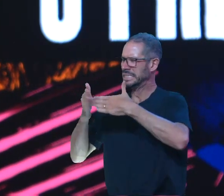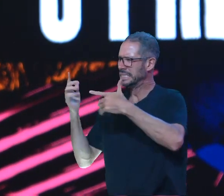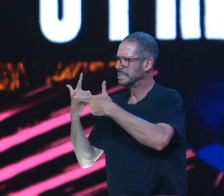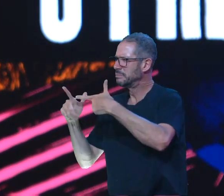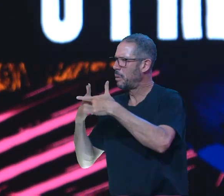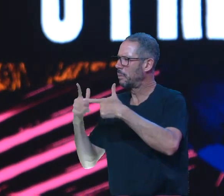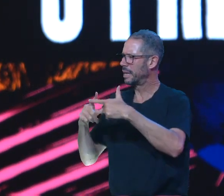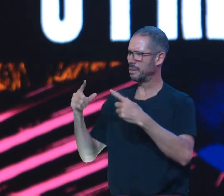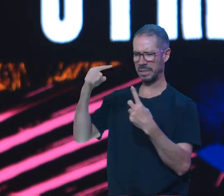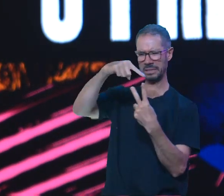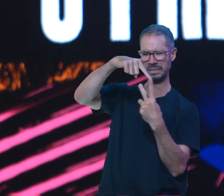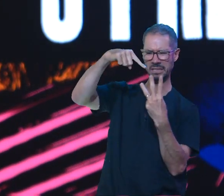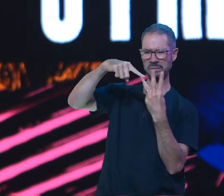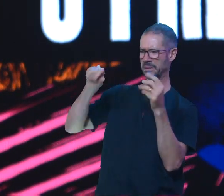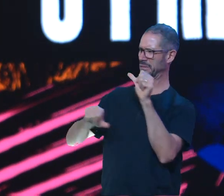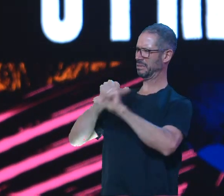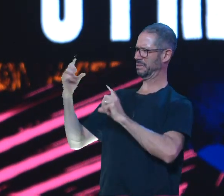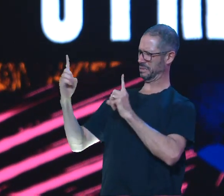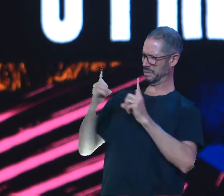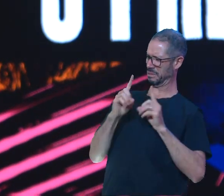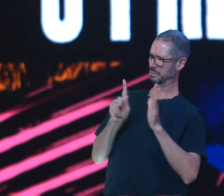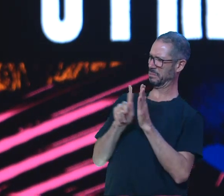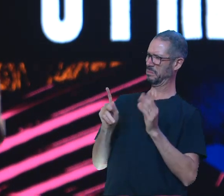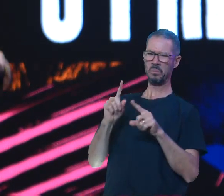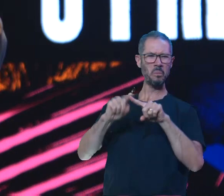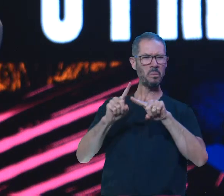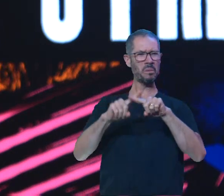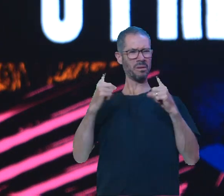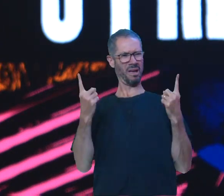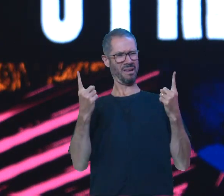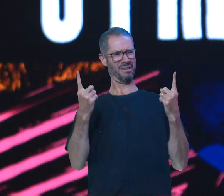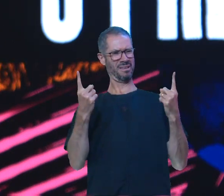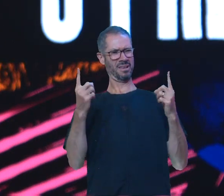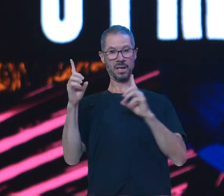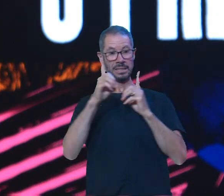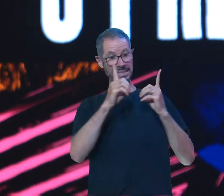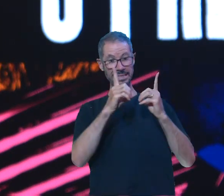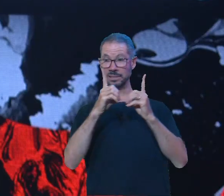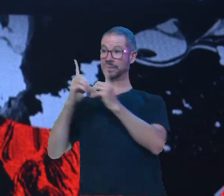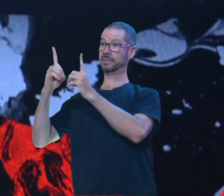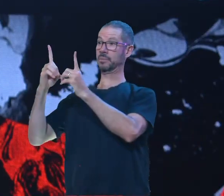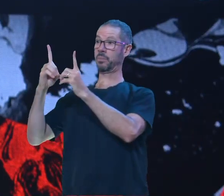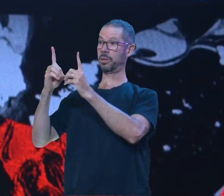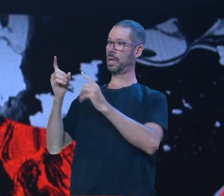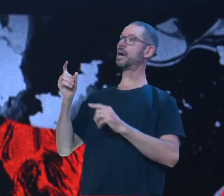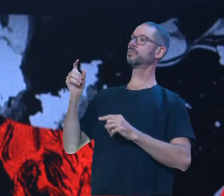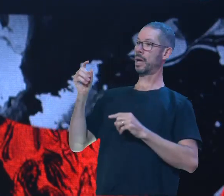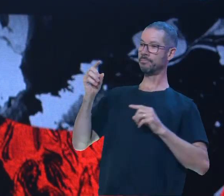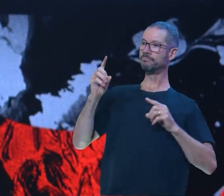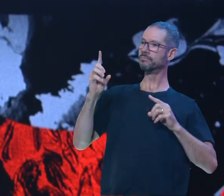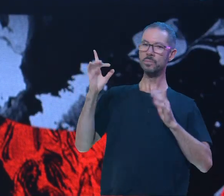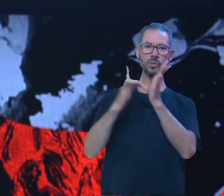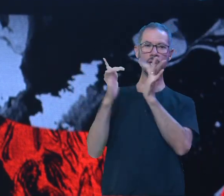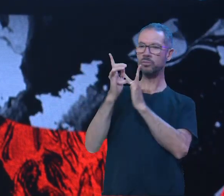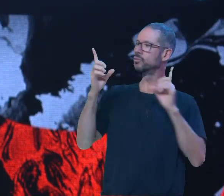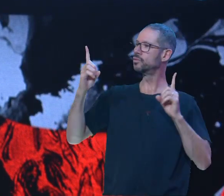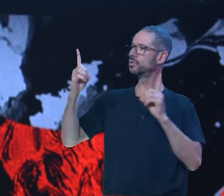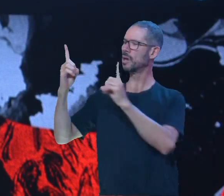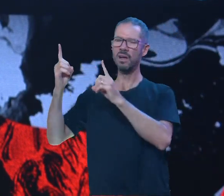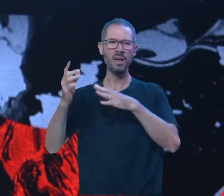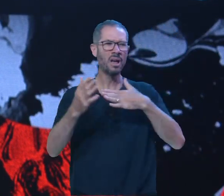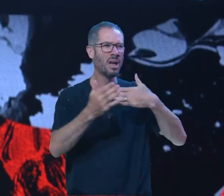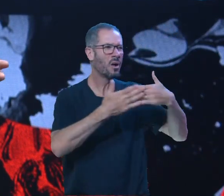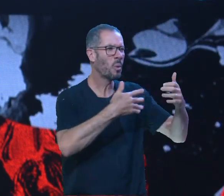relação àqueles que iriam se tornar os seus próprios discípulos. Por quê? Discipulado, ou sendo discípulo, seguidor de Jesus, não é para qualquer